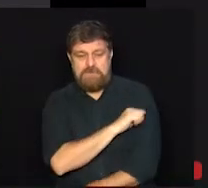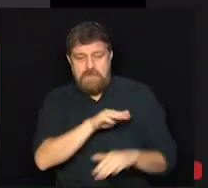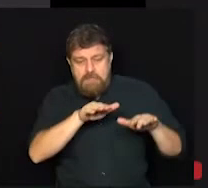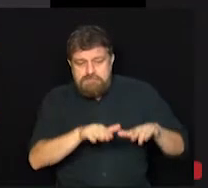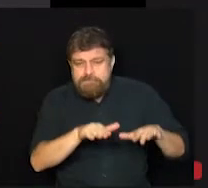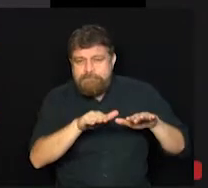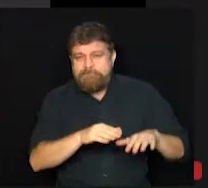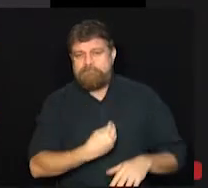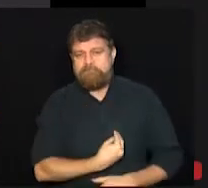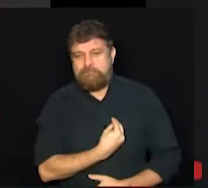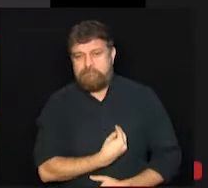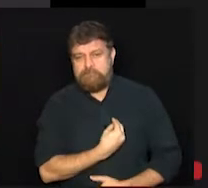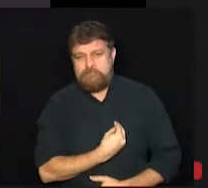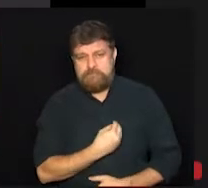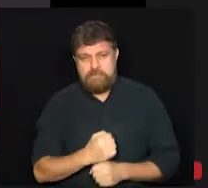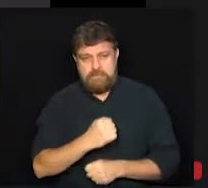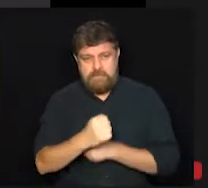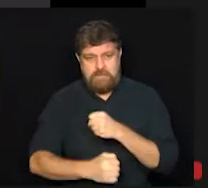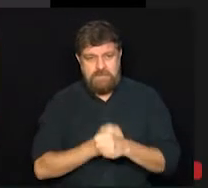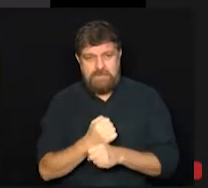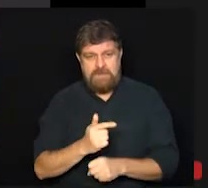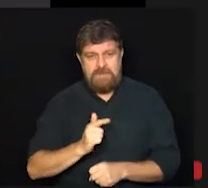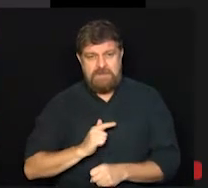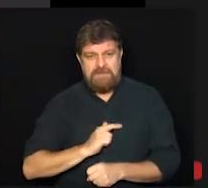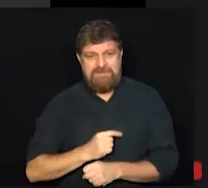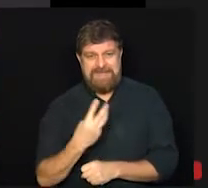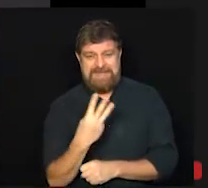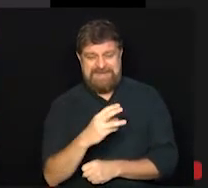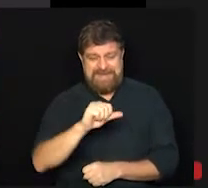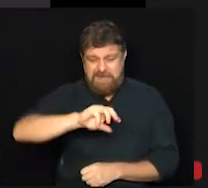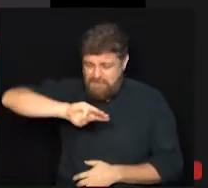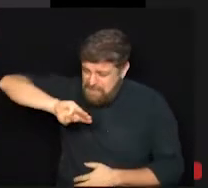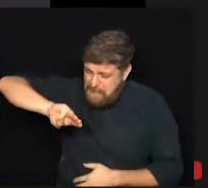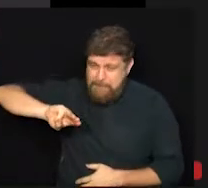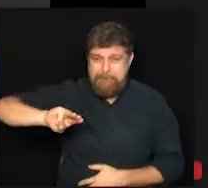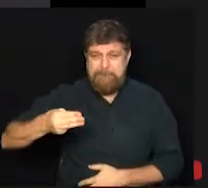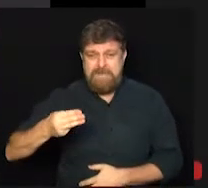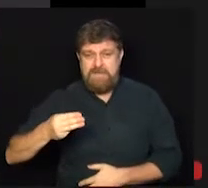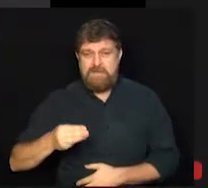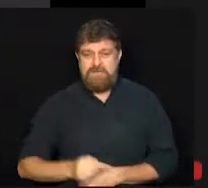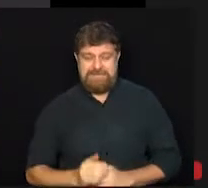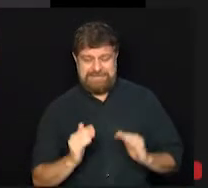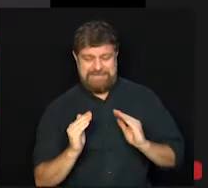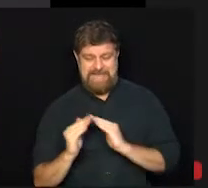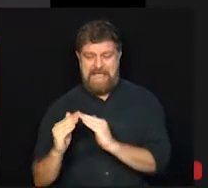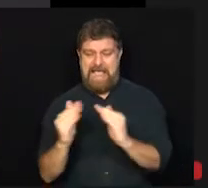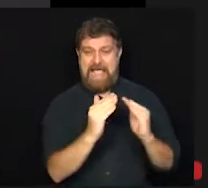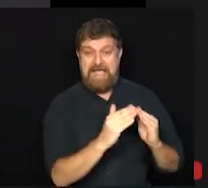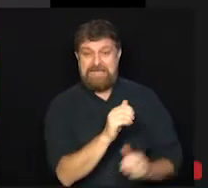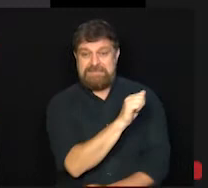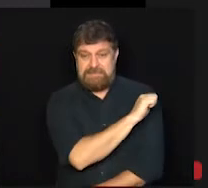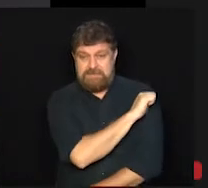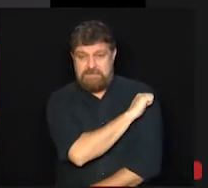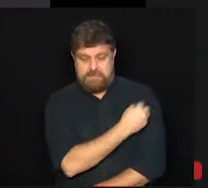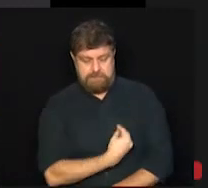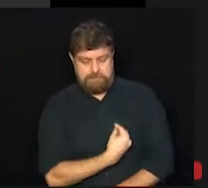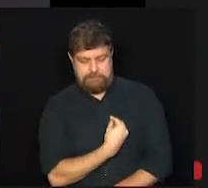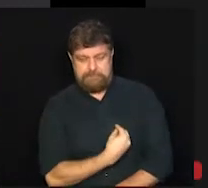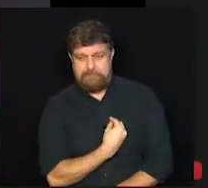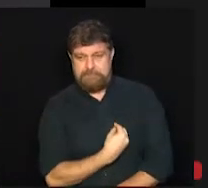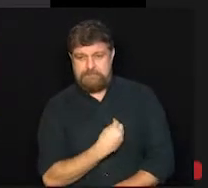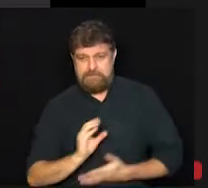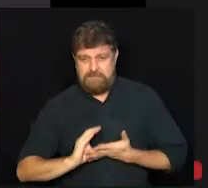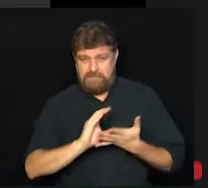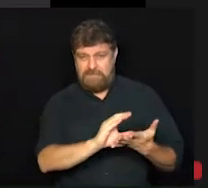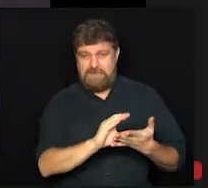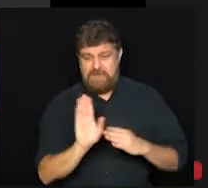Então, esse ano foram 39 milhões diretos na permanência estudantil. Nós temos um pequeno